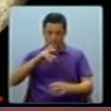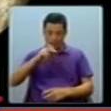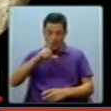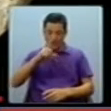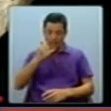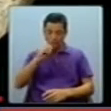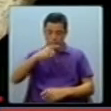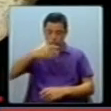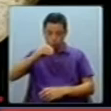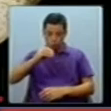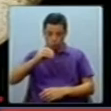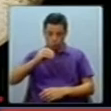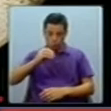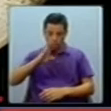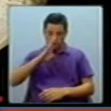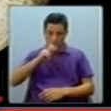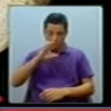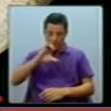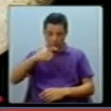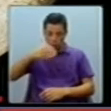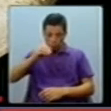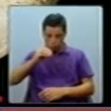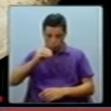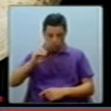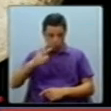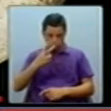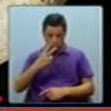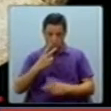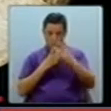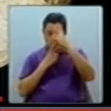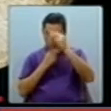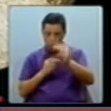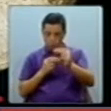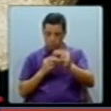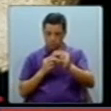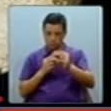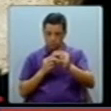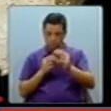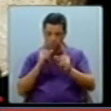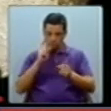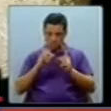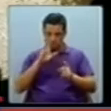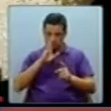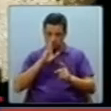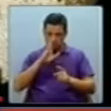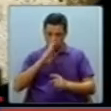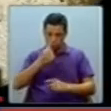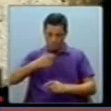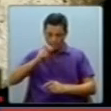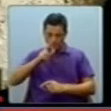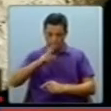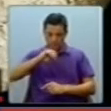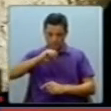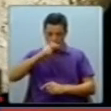de Júpiter, e Japto, de Saturno, e estudou as suas órbitas e fez um exercício ao contrário, que era, se Júpiter ou Saturno expulsaram